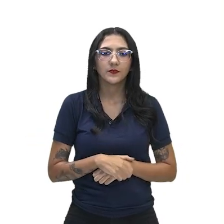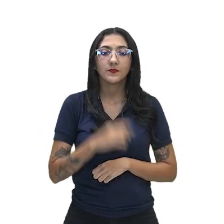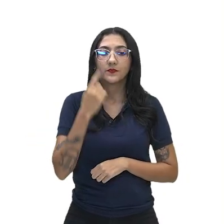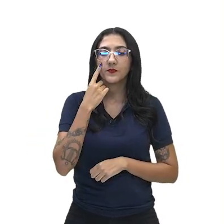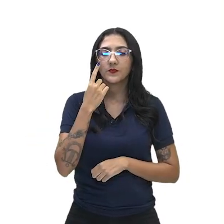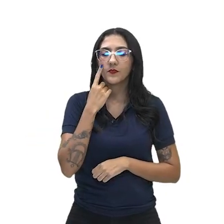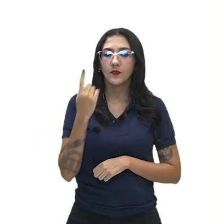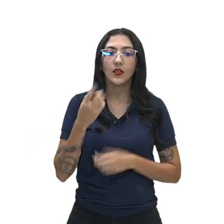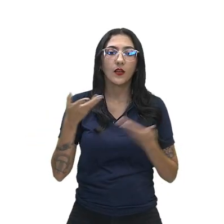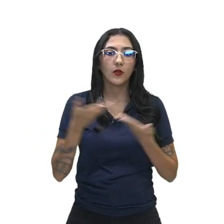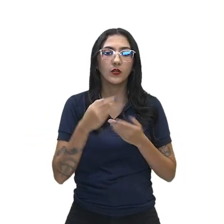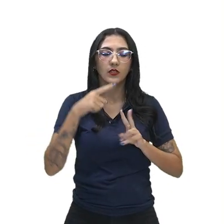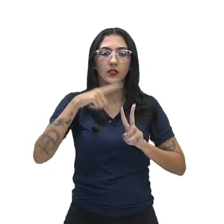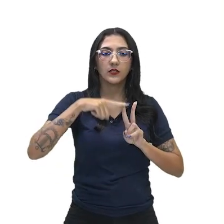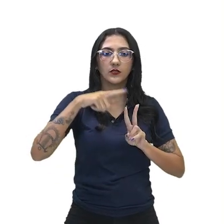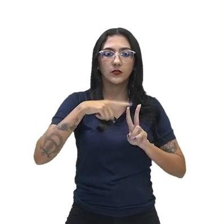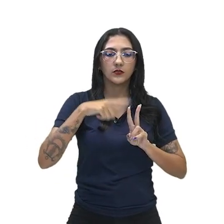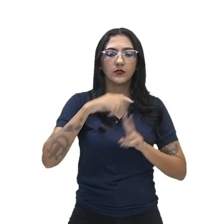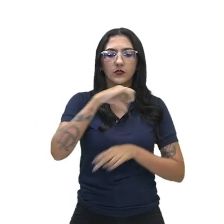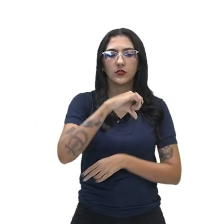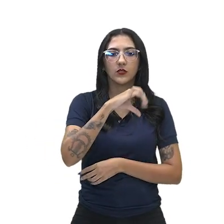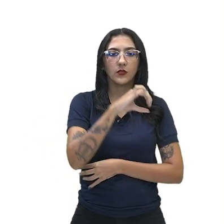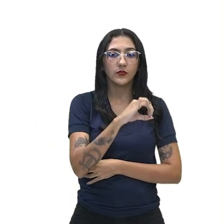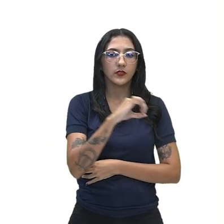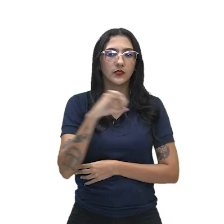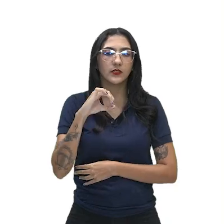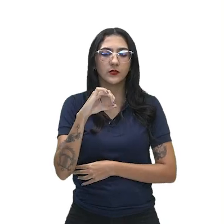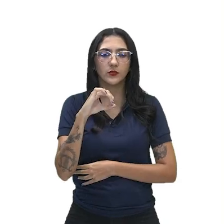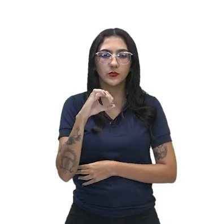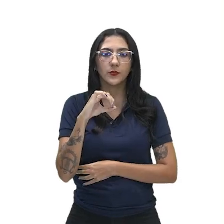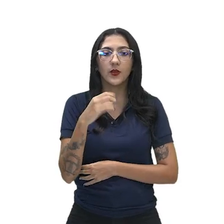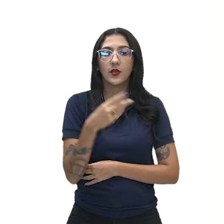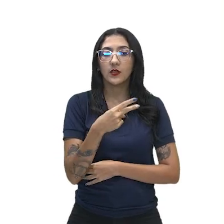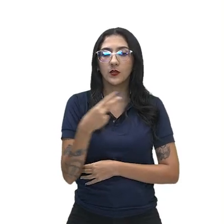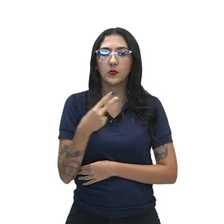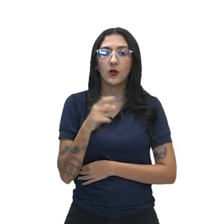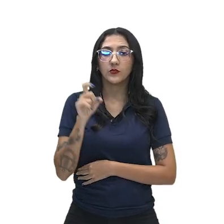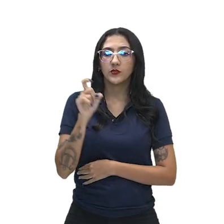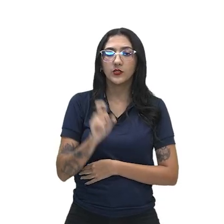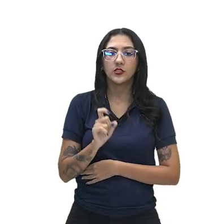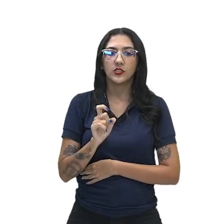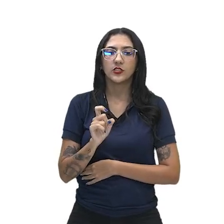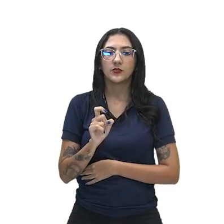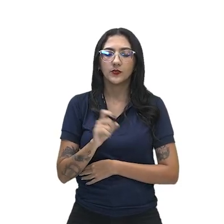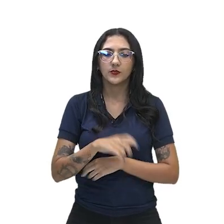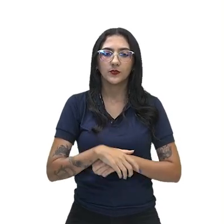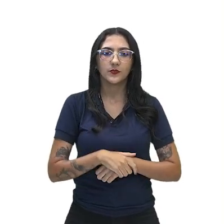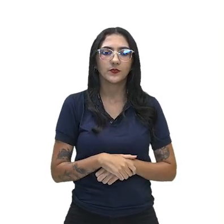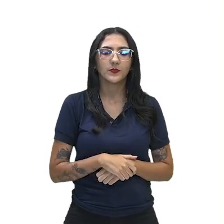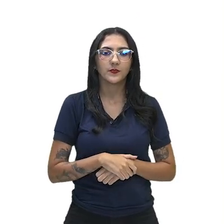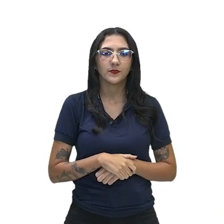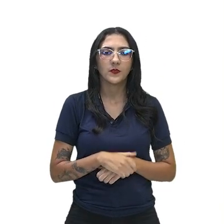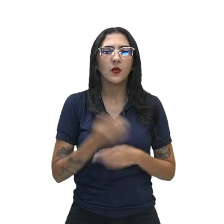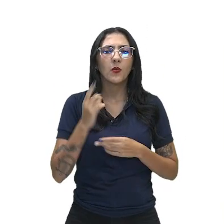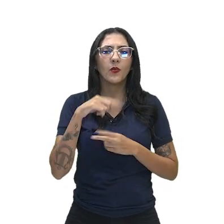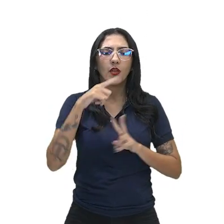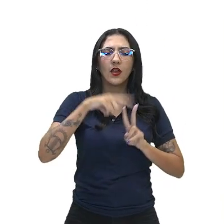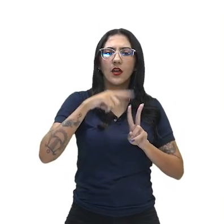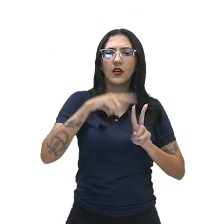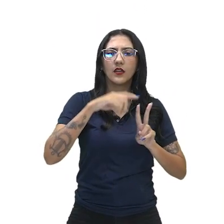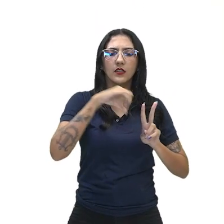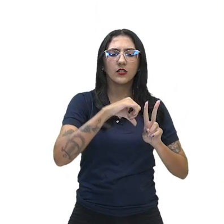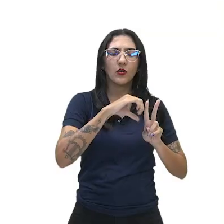quadrada de 900 igual a x. E a raiz quadrada de 900